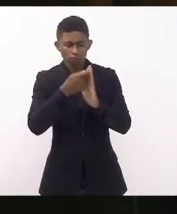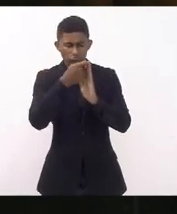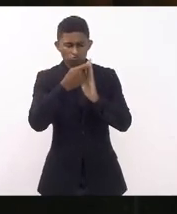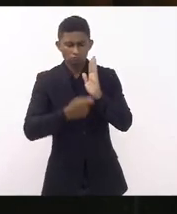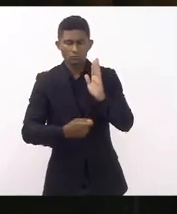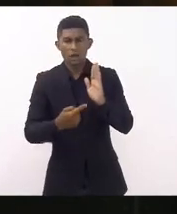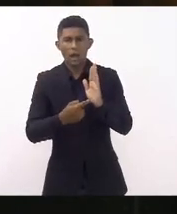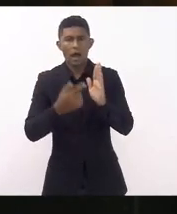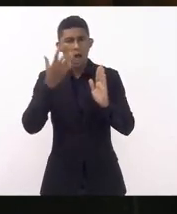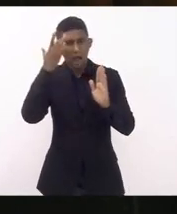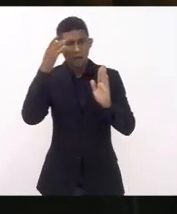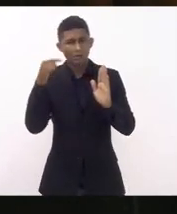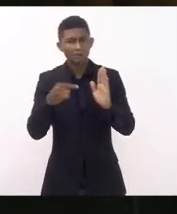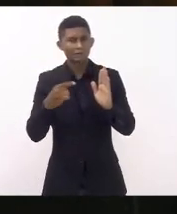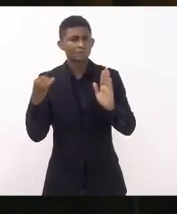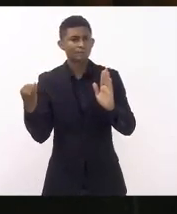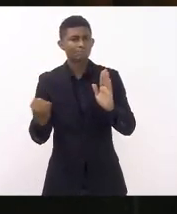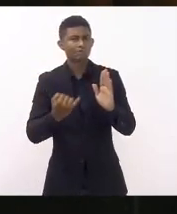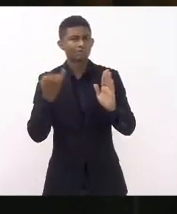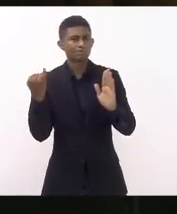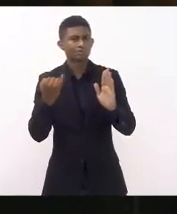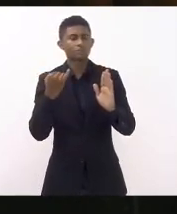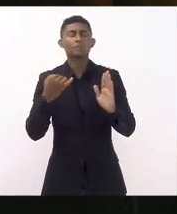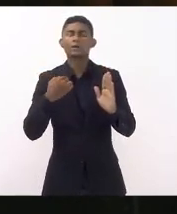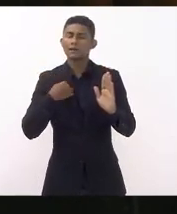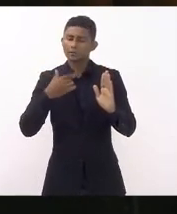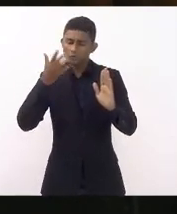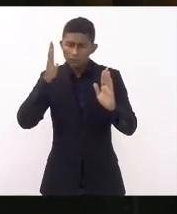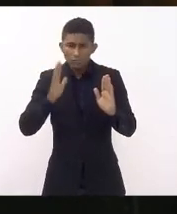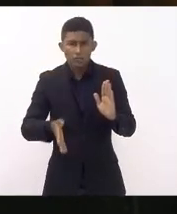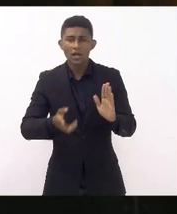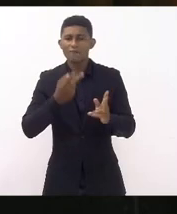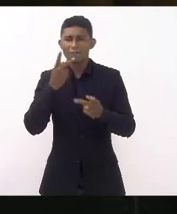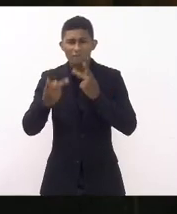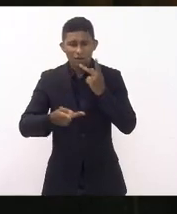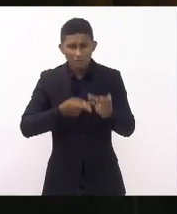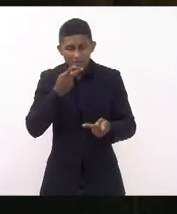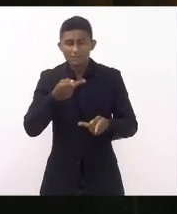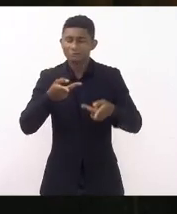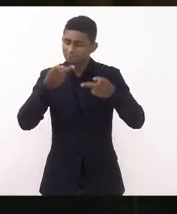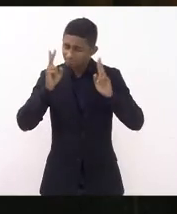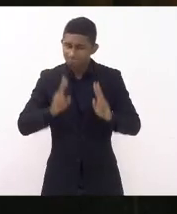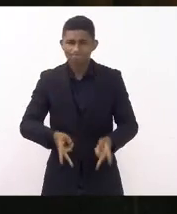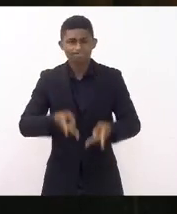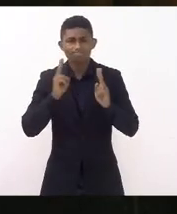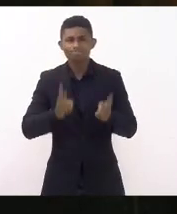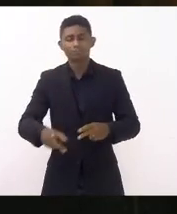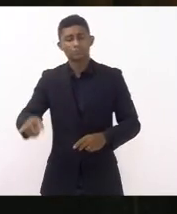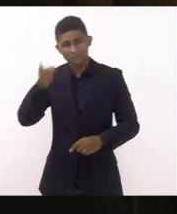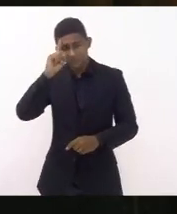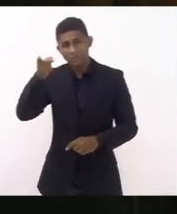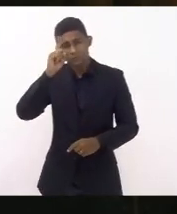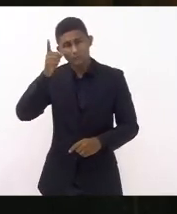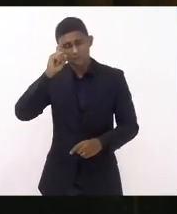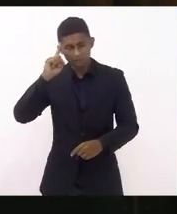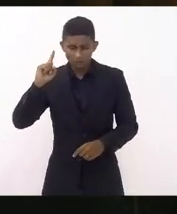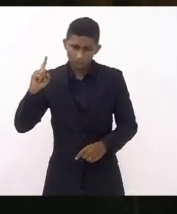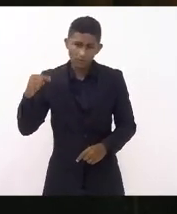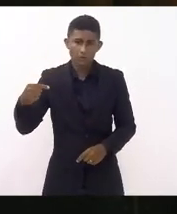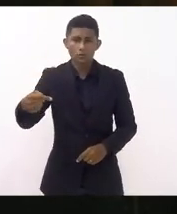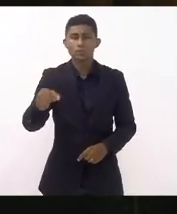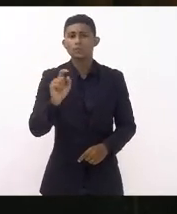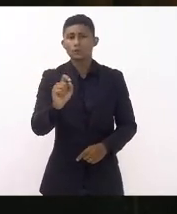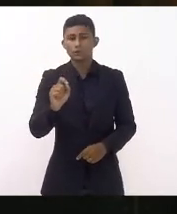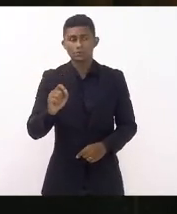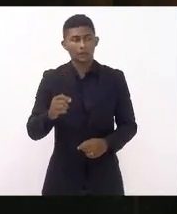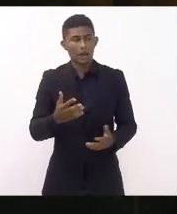importância. É uma tecla que eu venho batendo constantemente, diariamente. Muitos me